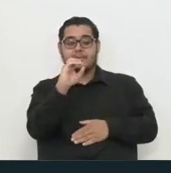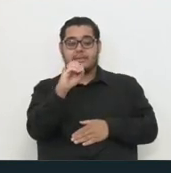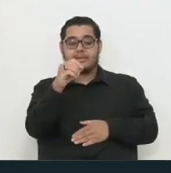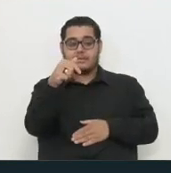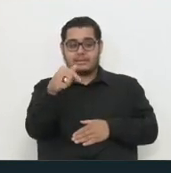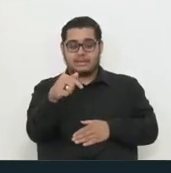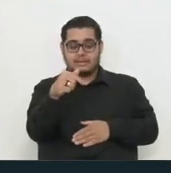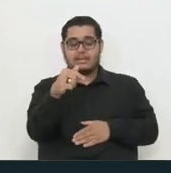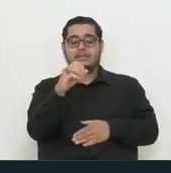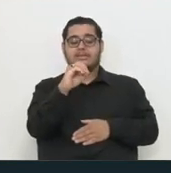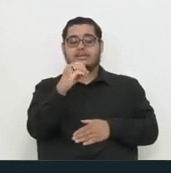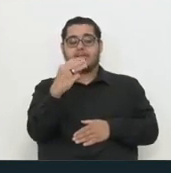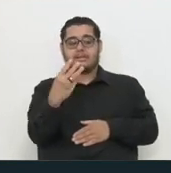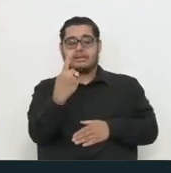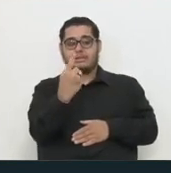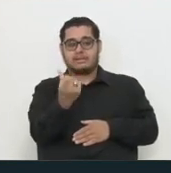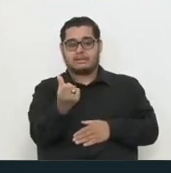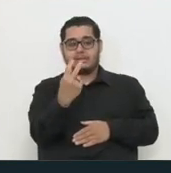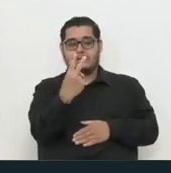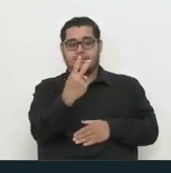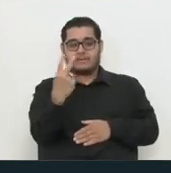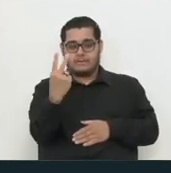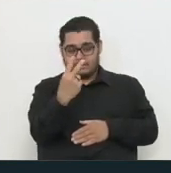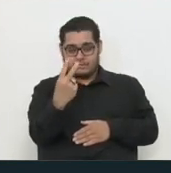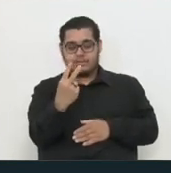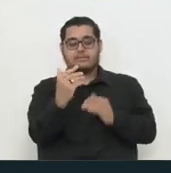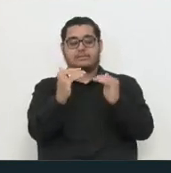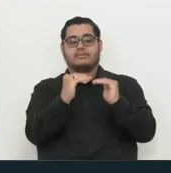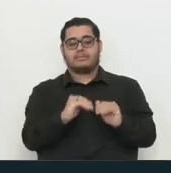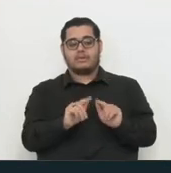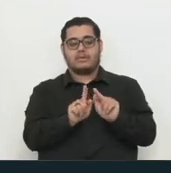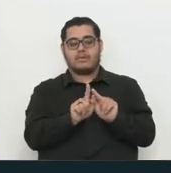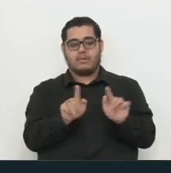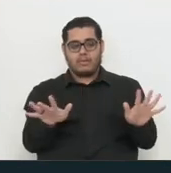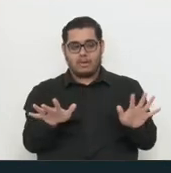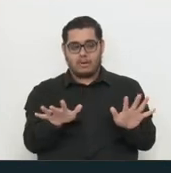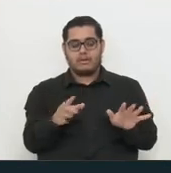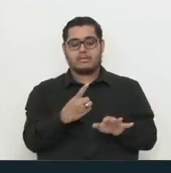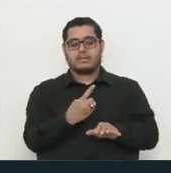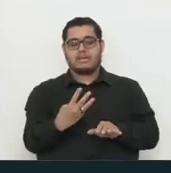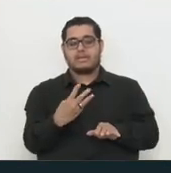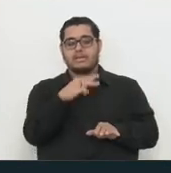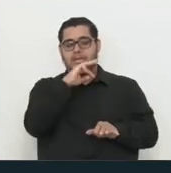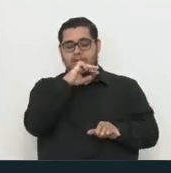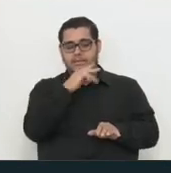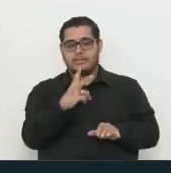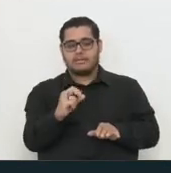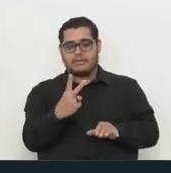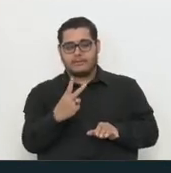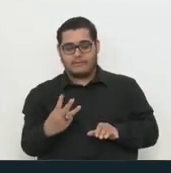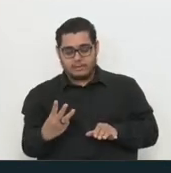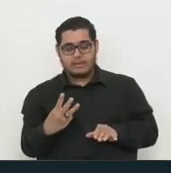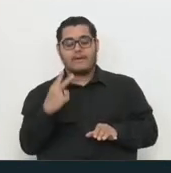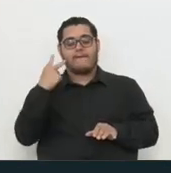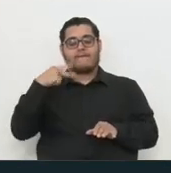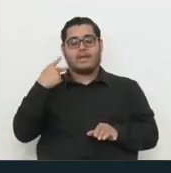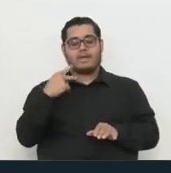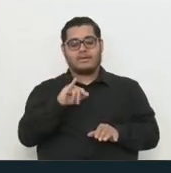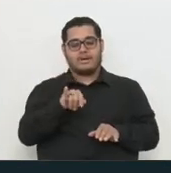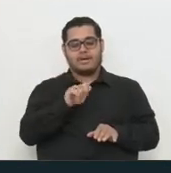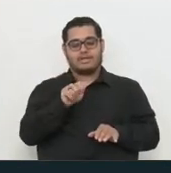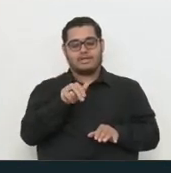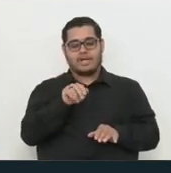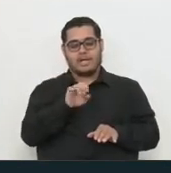07031672 Guarulhos 13 de Março de 2023 autora vereadora Janete